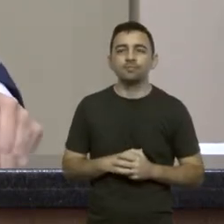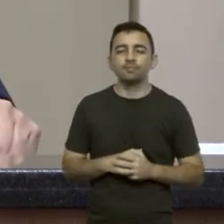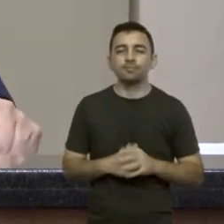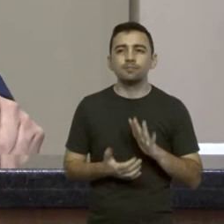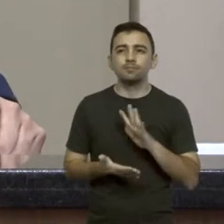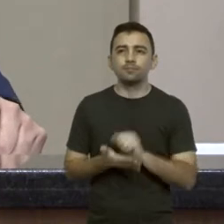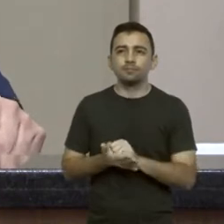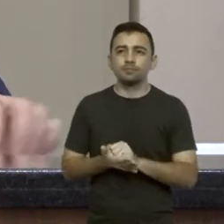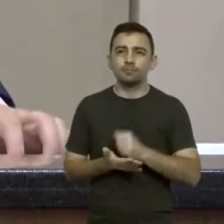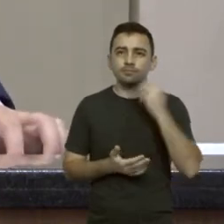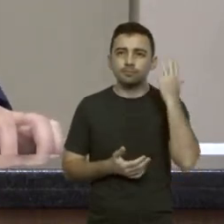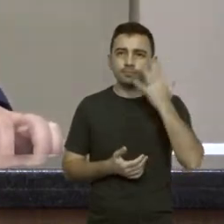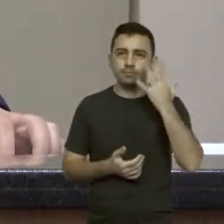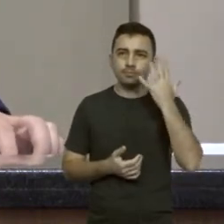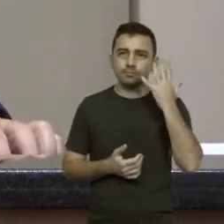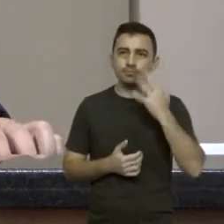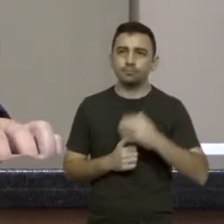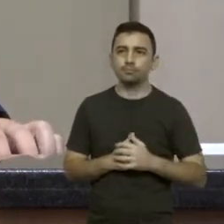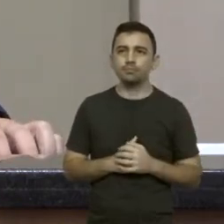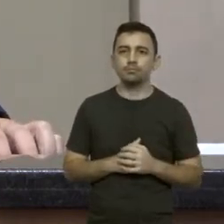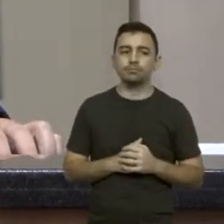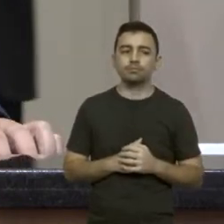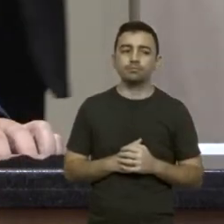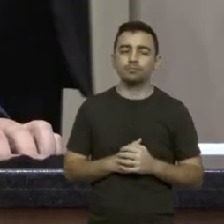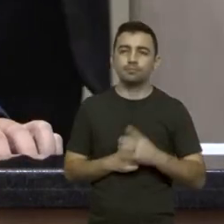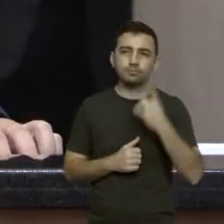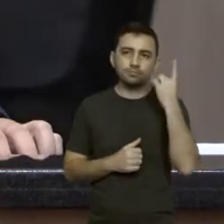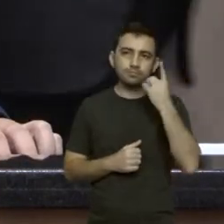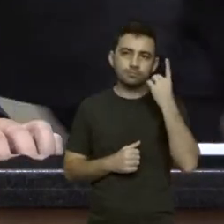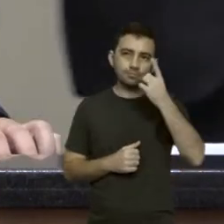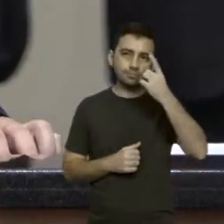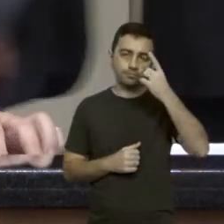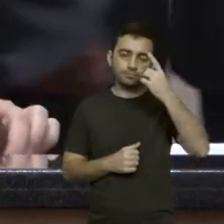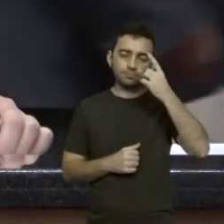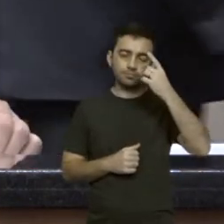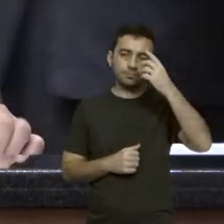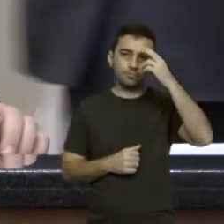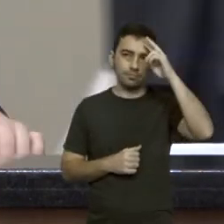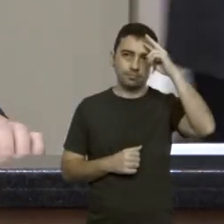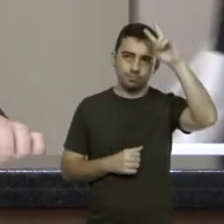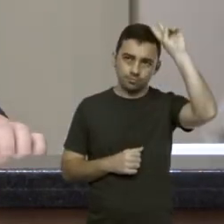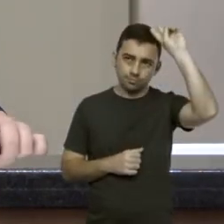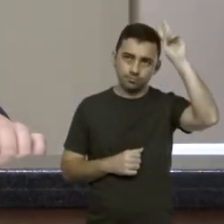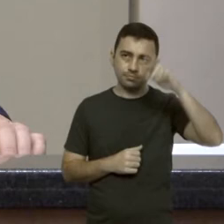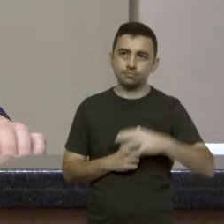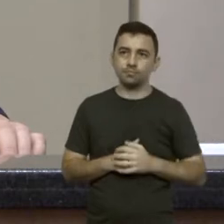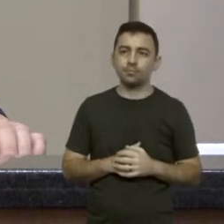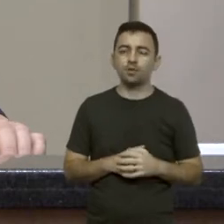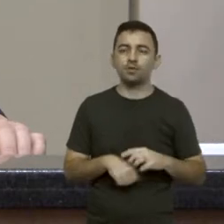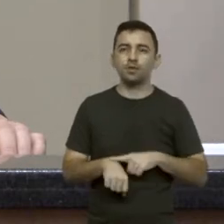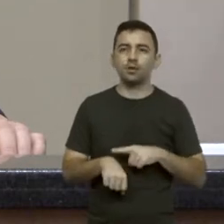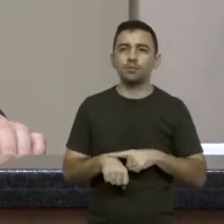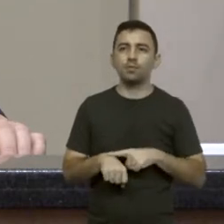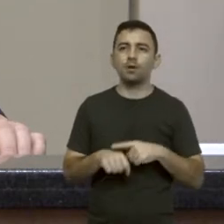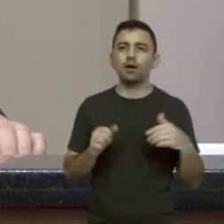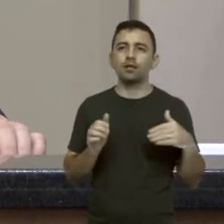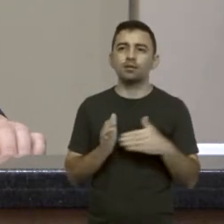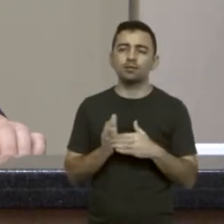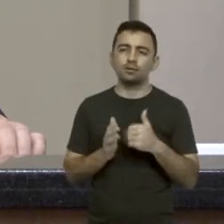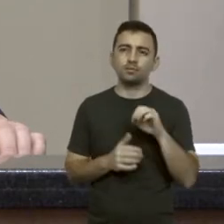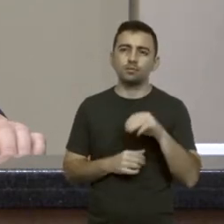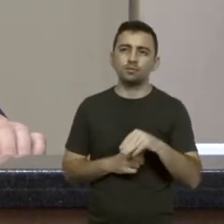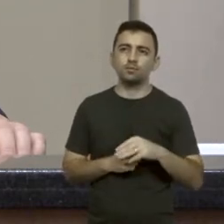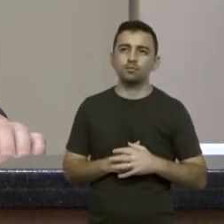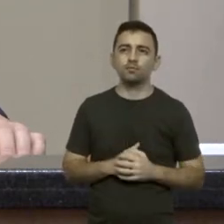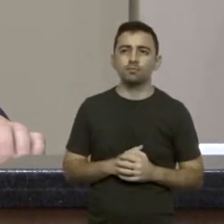Inscrito para falar, deputado Vicente Caropreso. Vossa Excelência tem o tempo de até 10